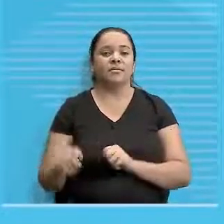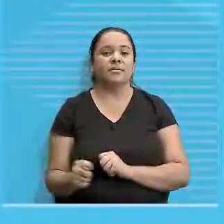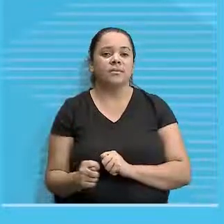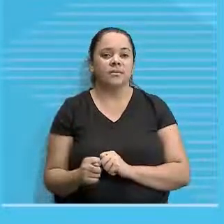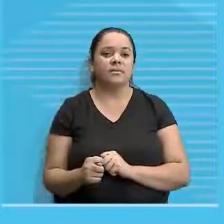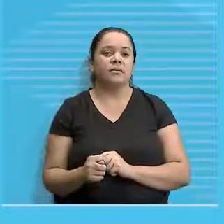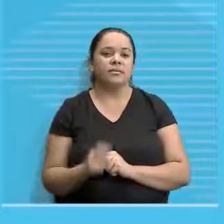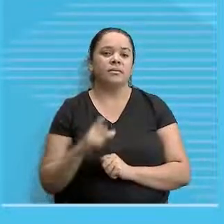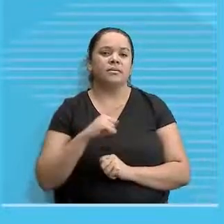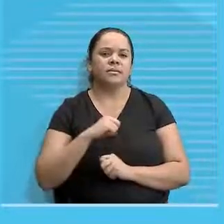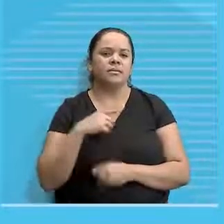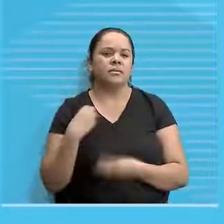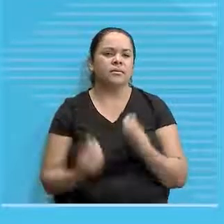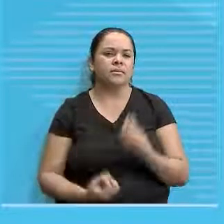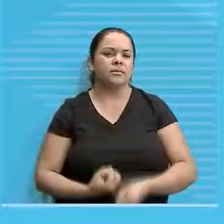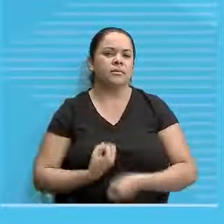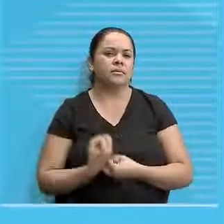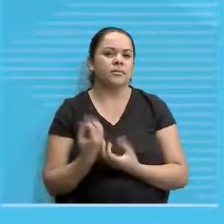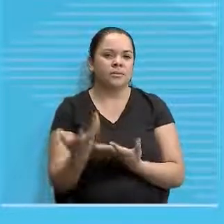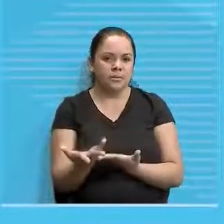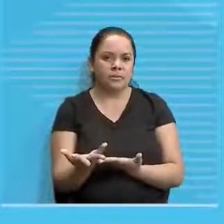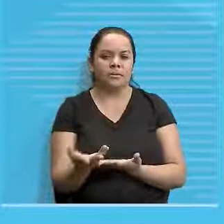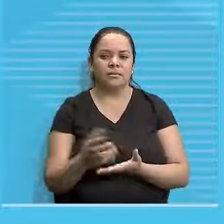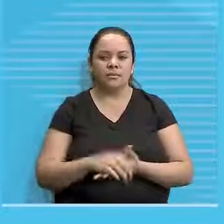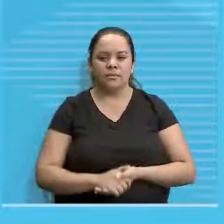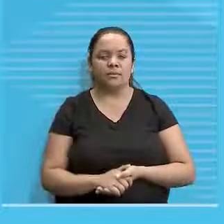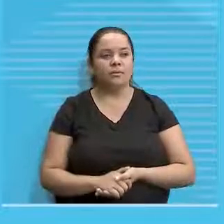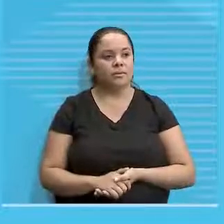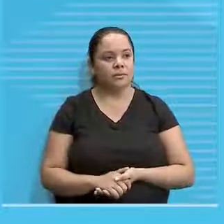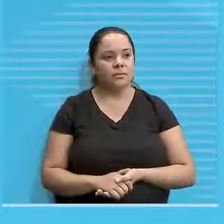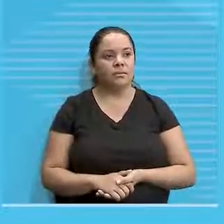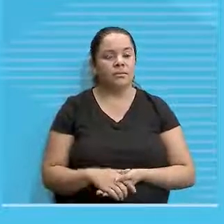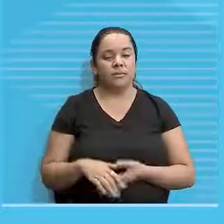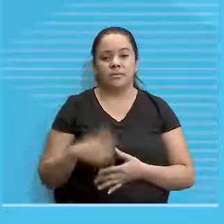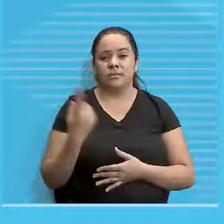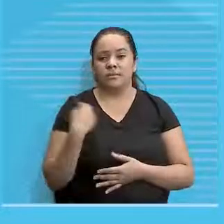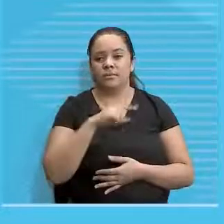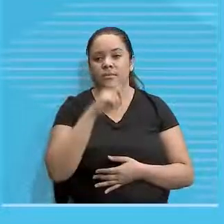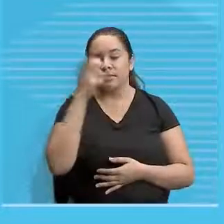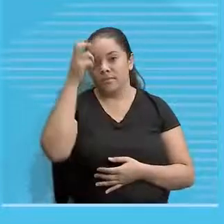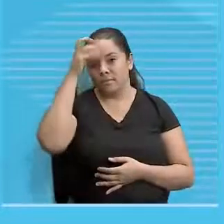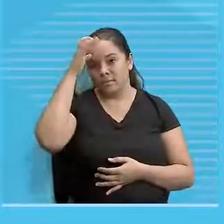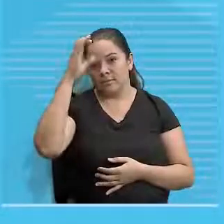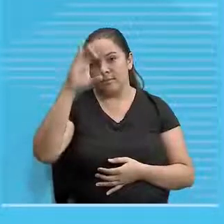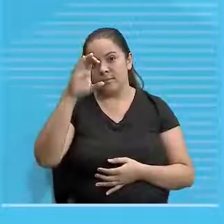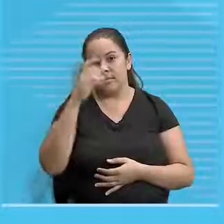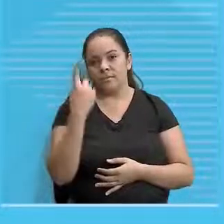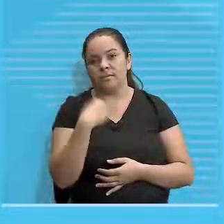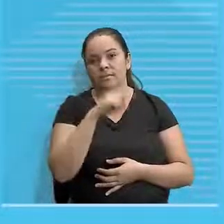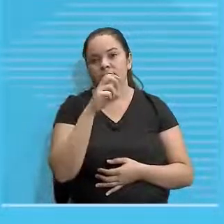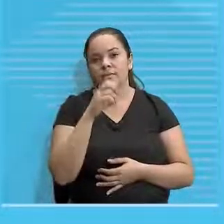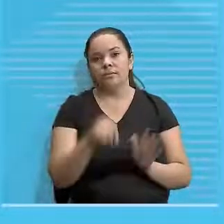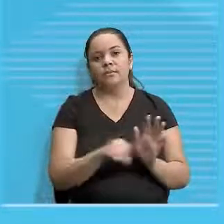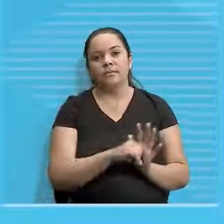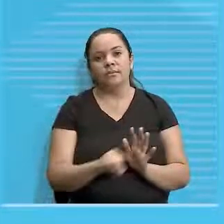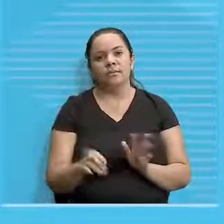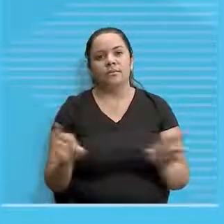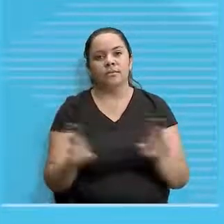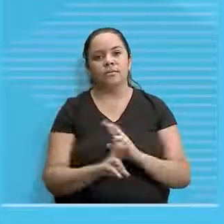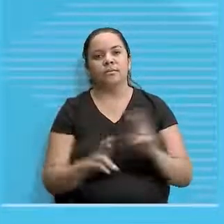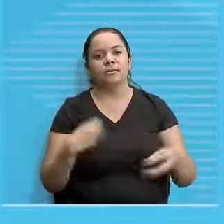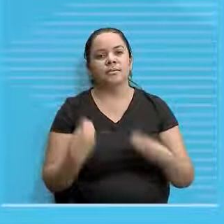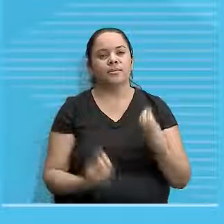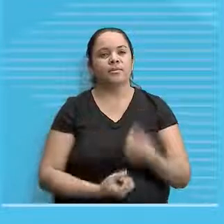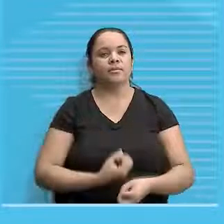se expressar. Então, a nossa cultura e a nossa identidade estão relacionados com a forma como eu me